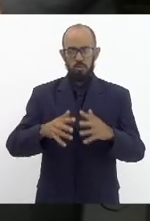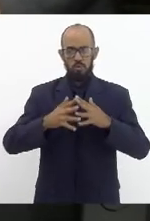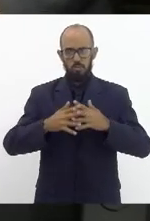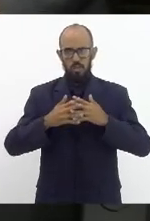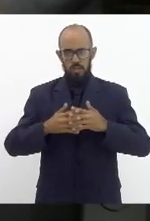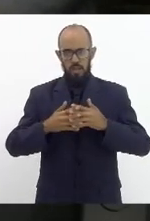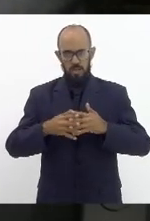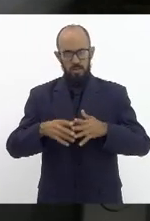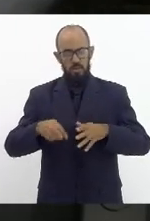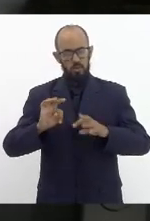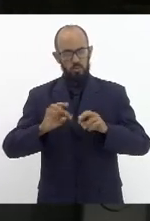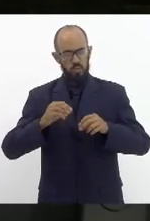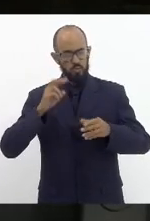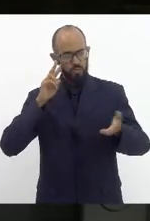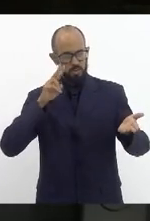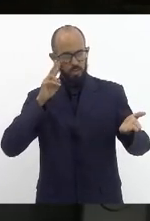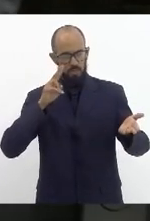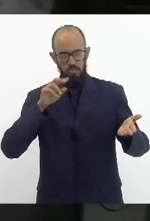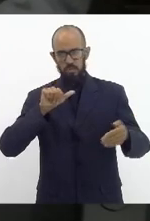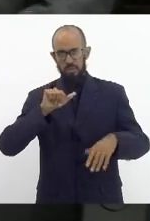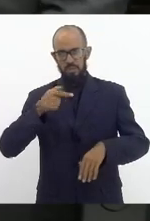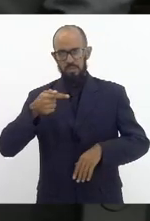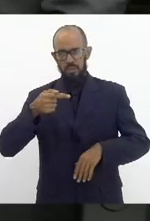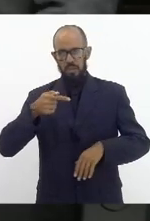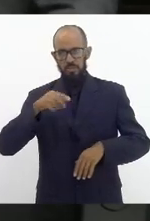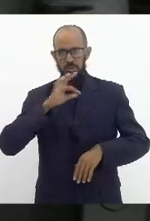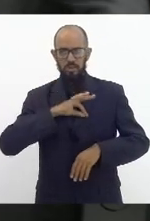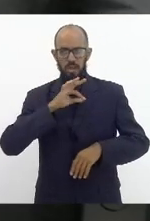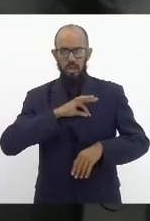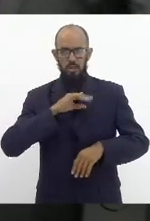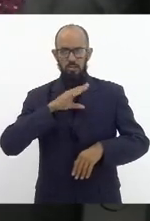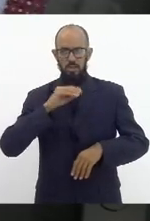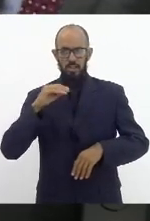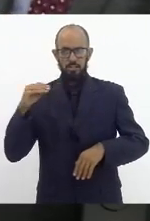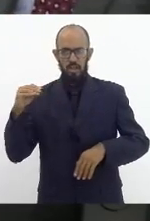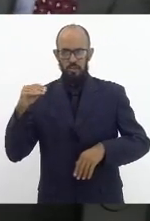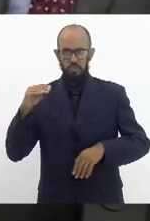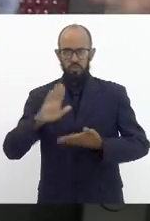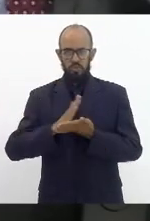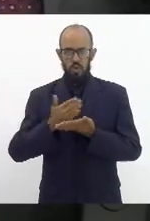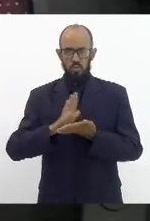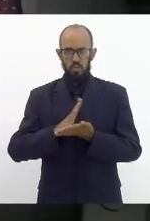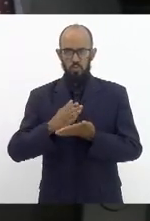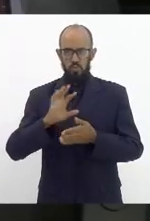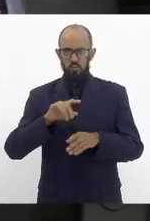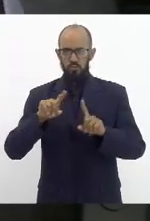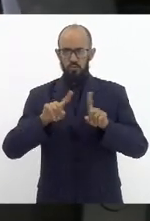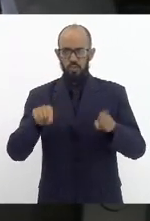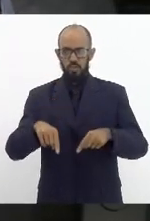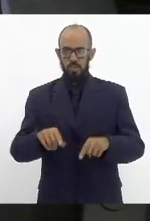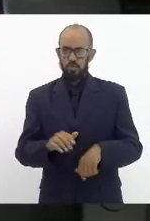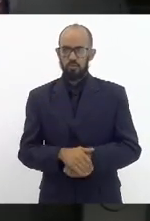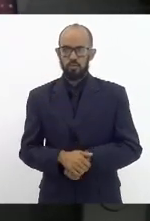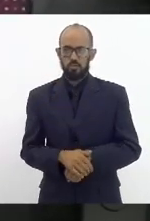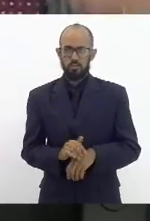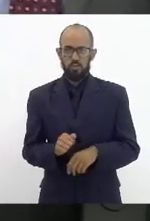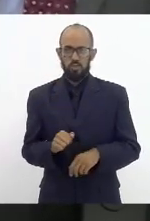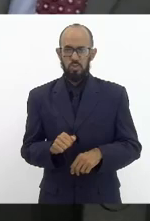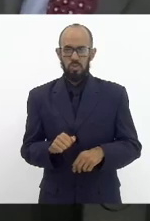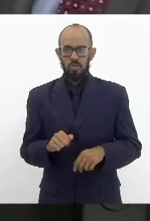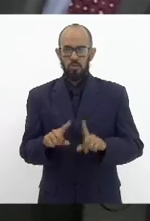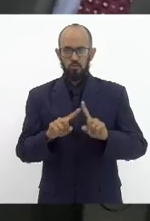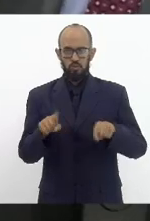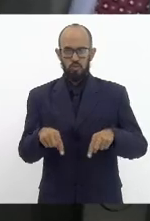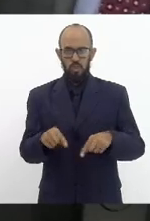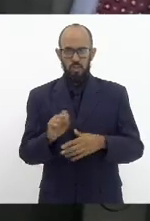lembram bem, 17 salários atrasados de 2-3 meses, algumas categorias de servidores, o pessoal da segurança